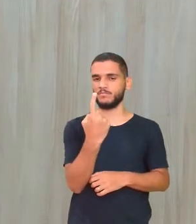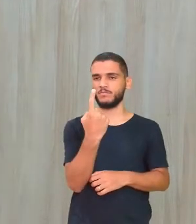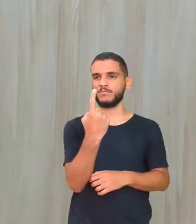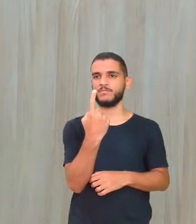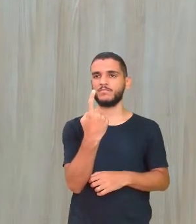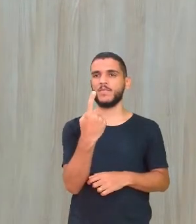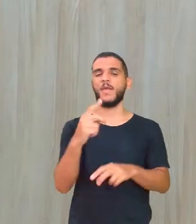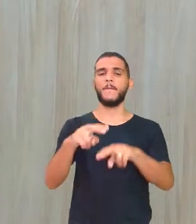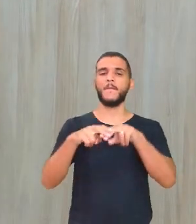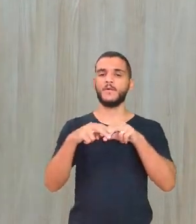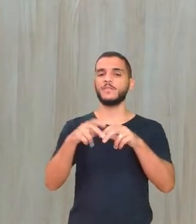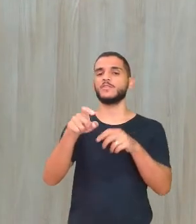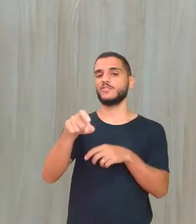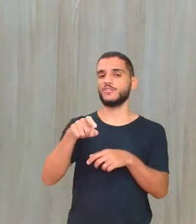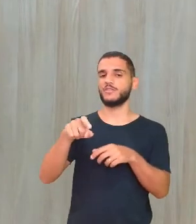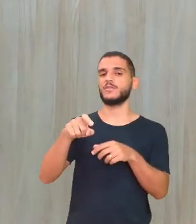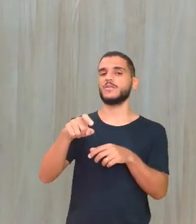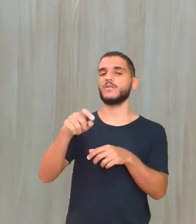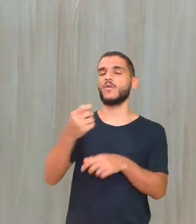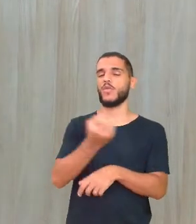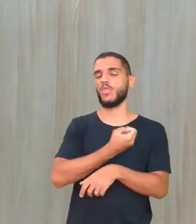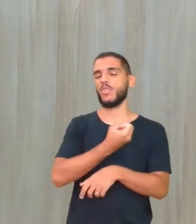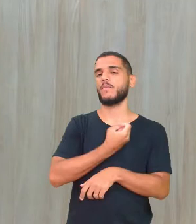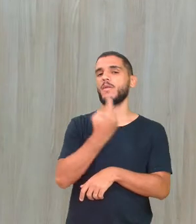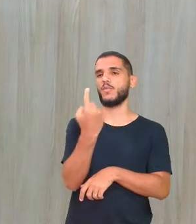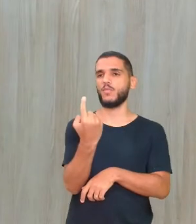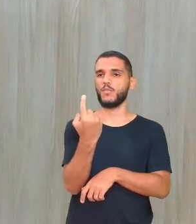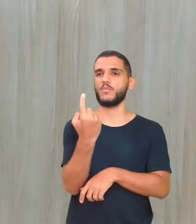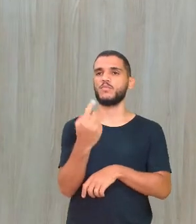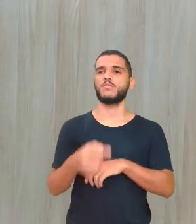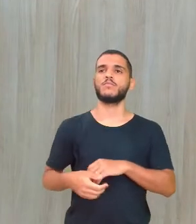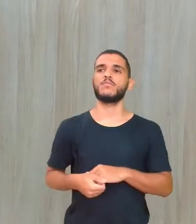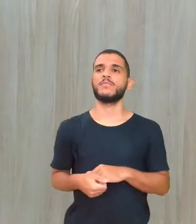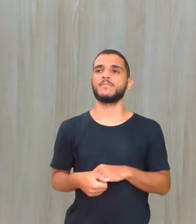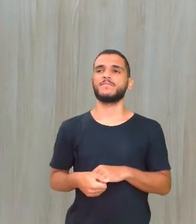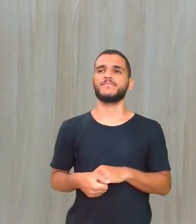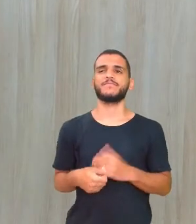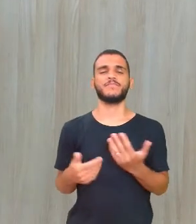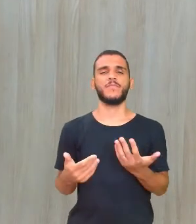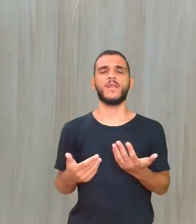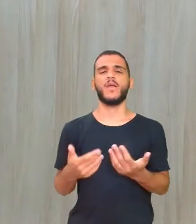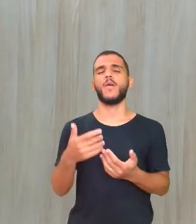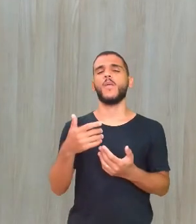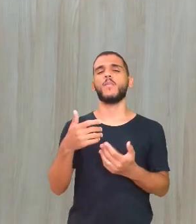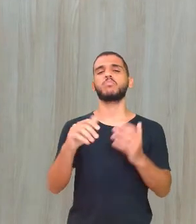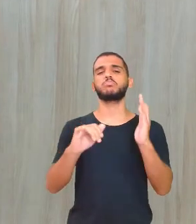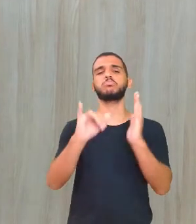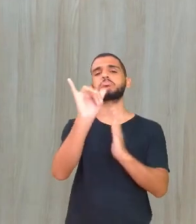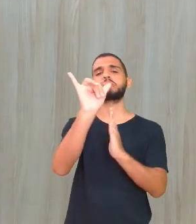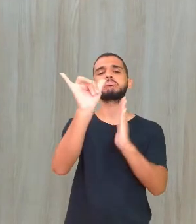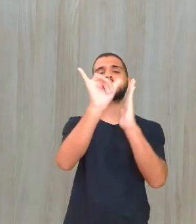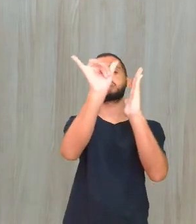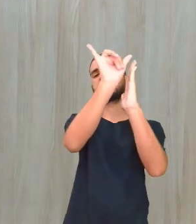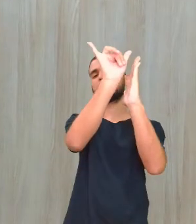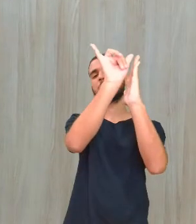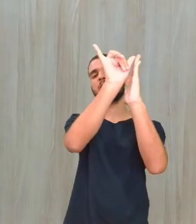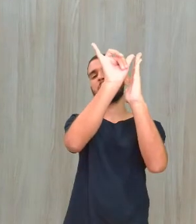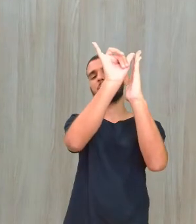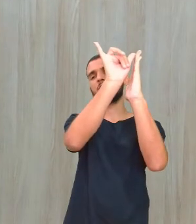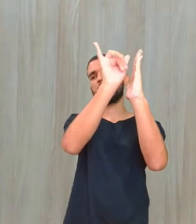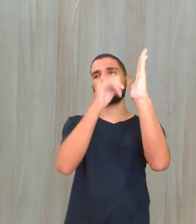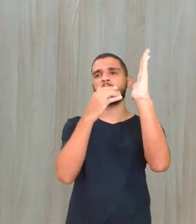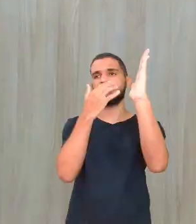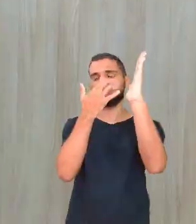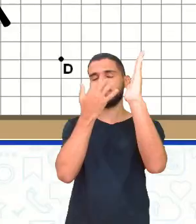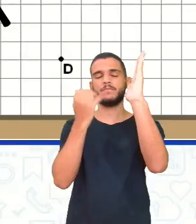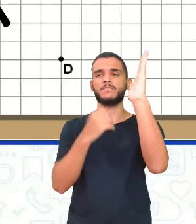que o x é 1. E olha só, aonde está o y? Se o ponto está em